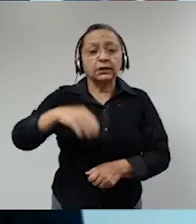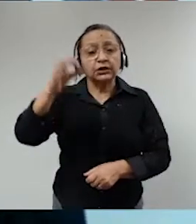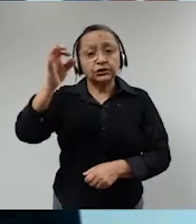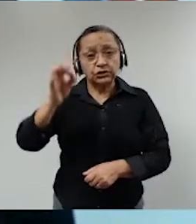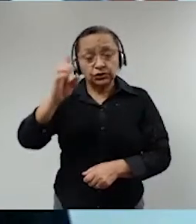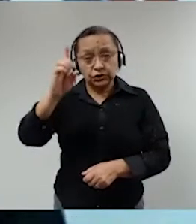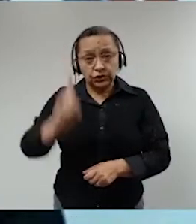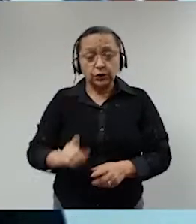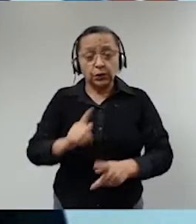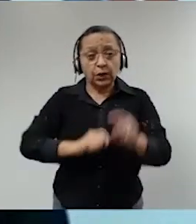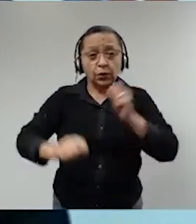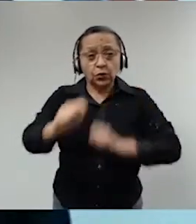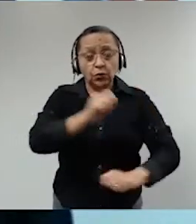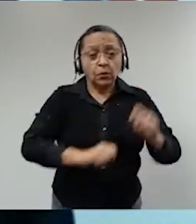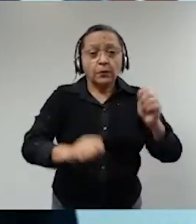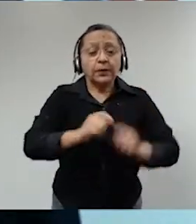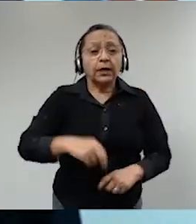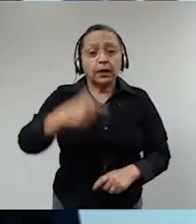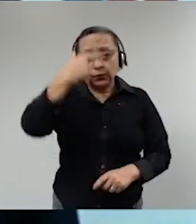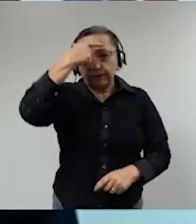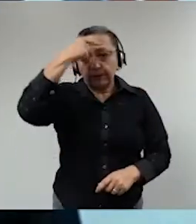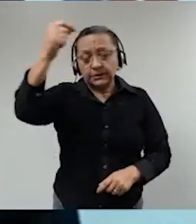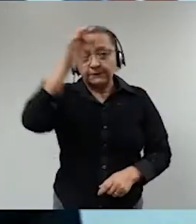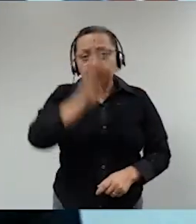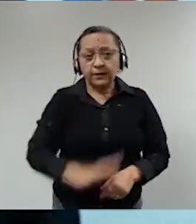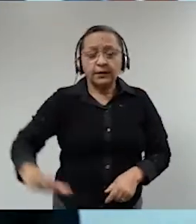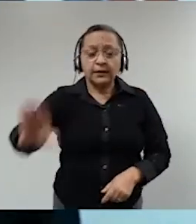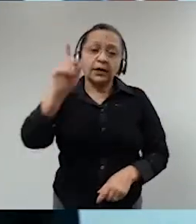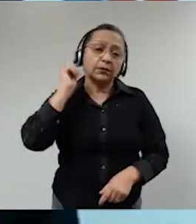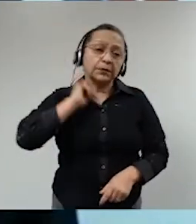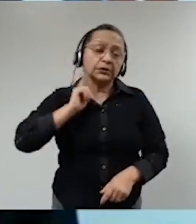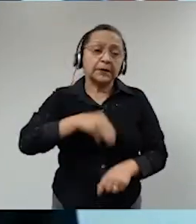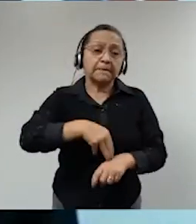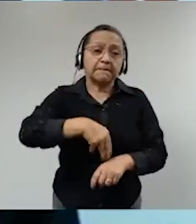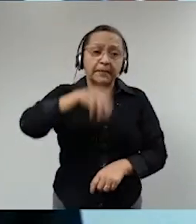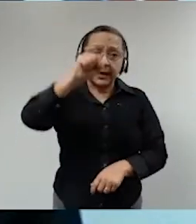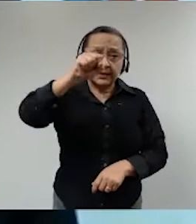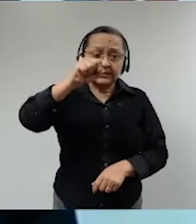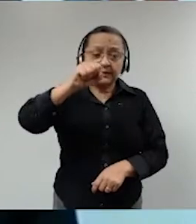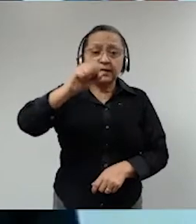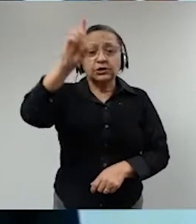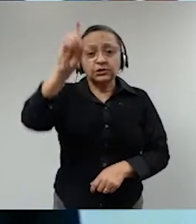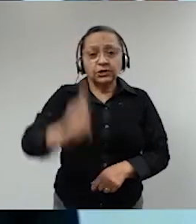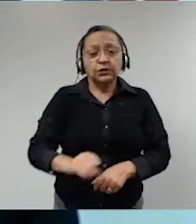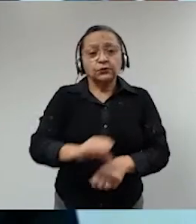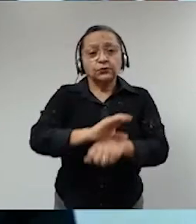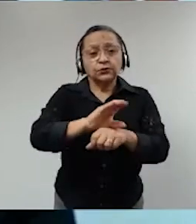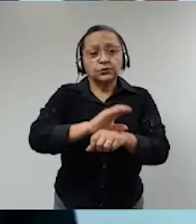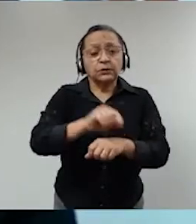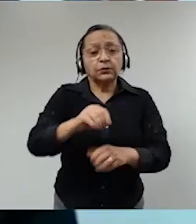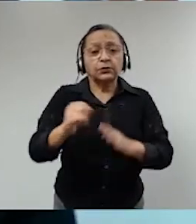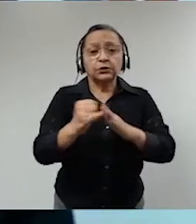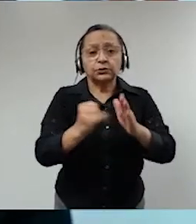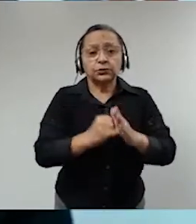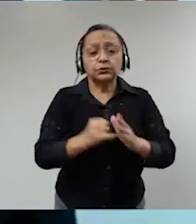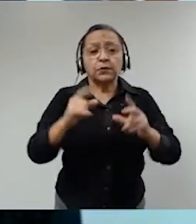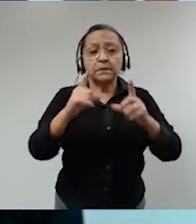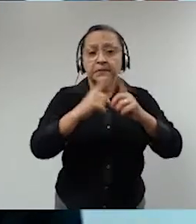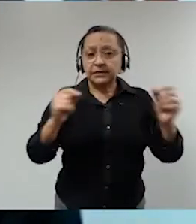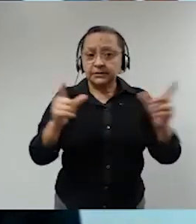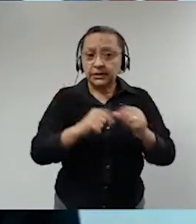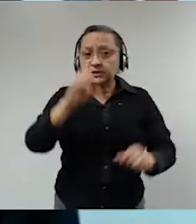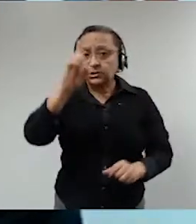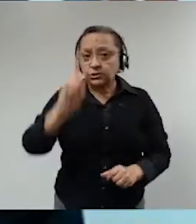Econômico, pela Universidade Federal de Minas Gerais, mestre em Direito Constitucional pelo Instituto Brasiliense de